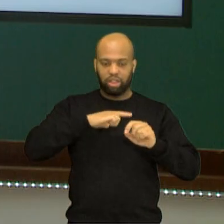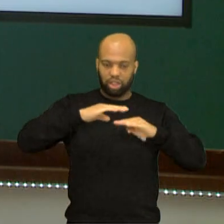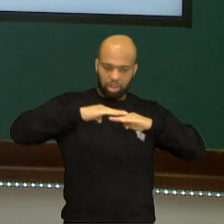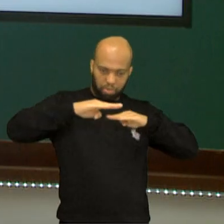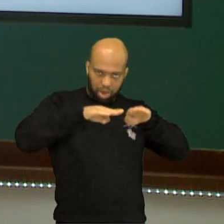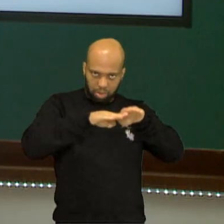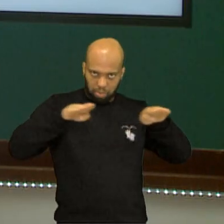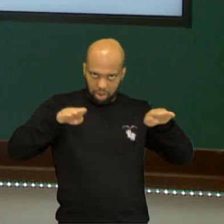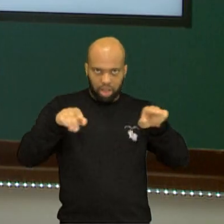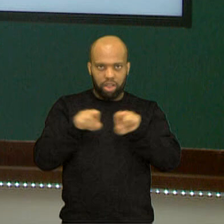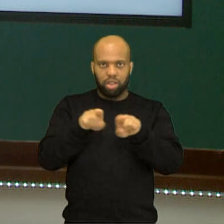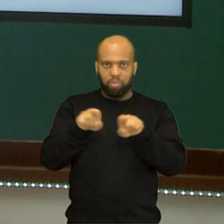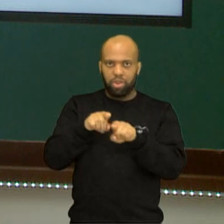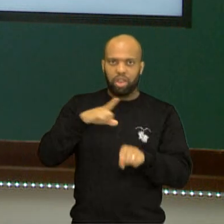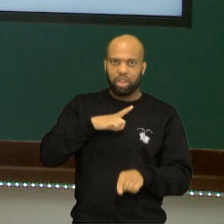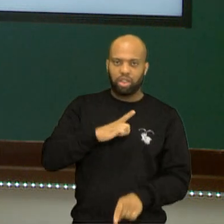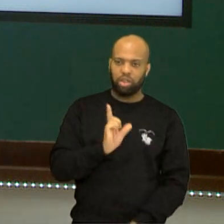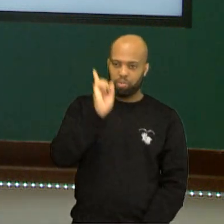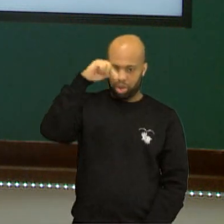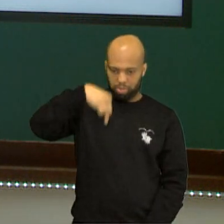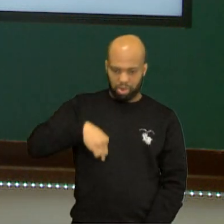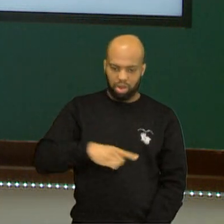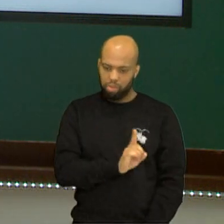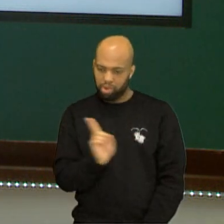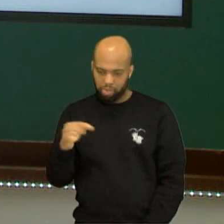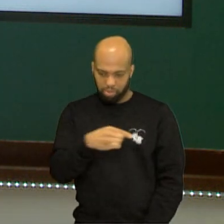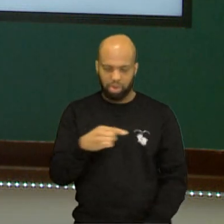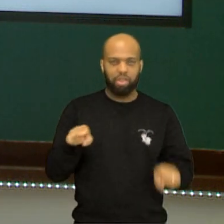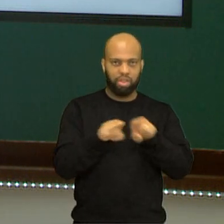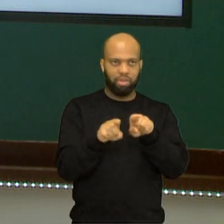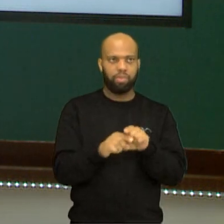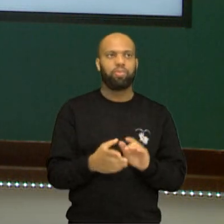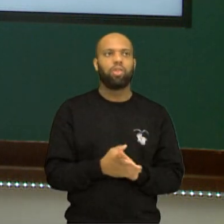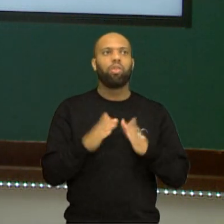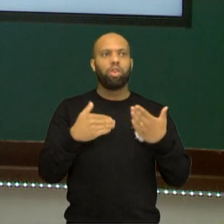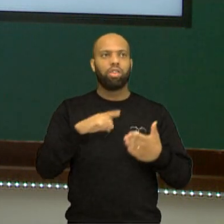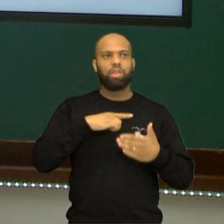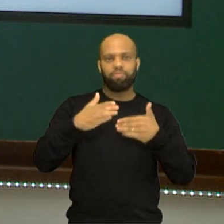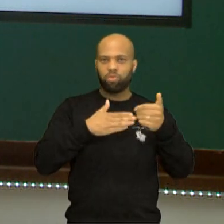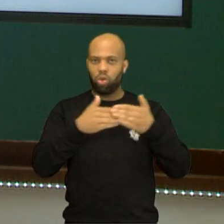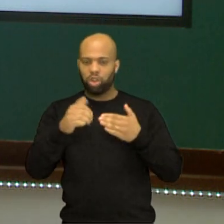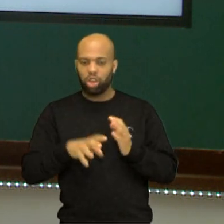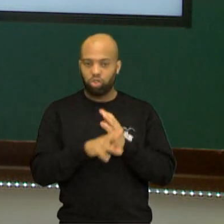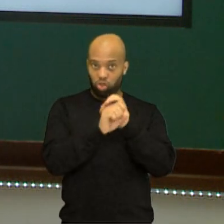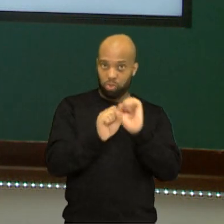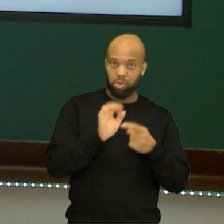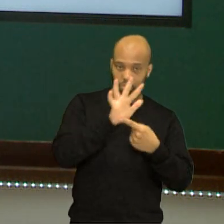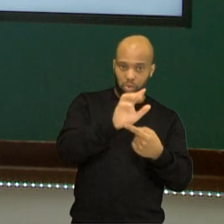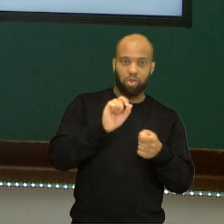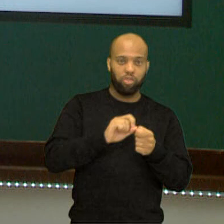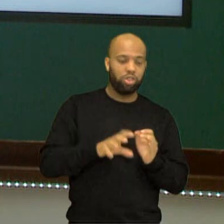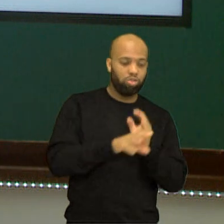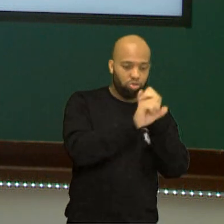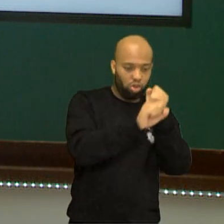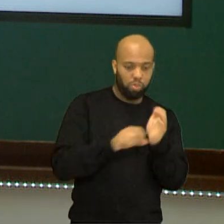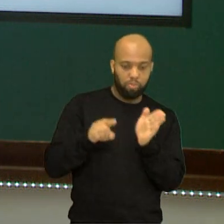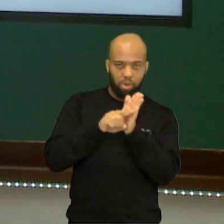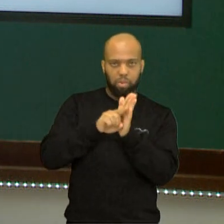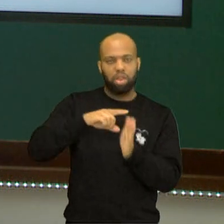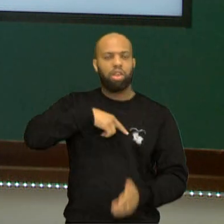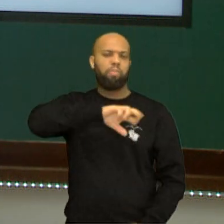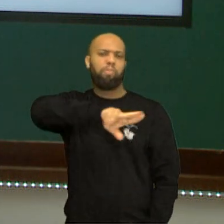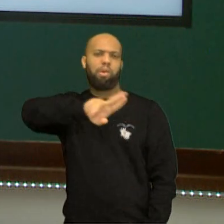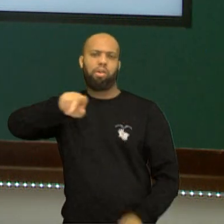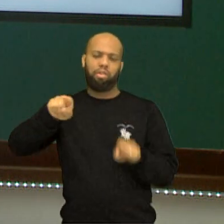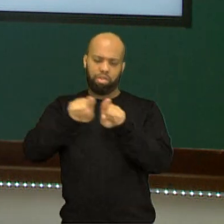embaixo, certo? Então aqui, com qualquer grandeza física, frequentemente realizamos operações como adição, subtração e entre